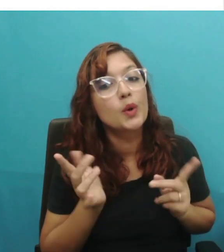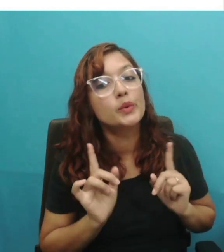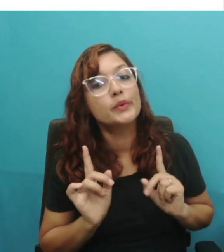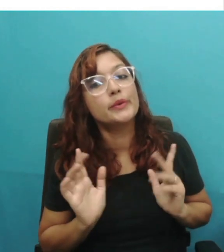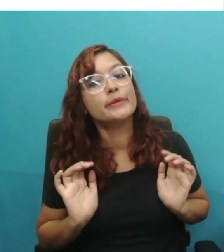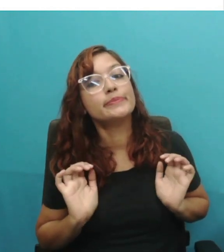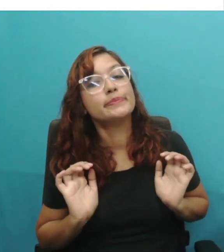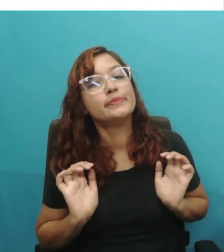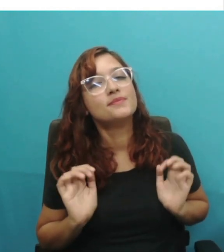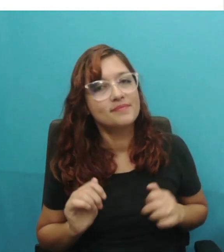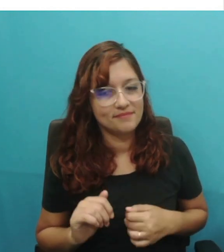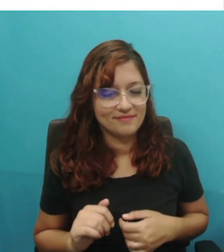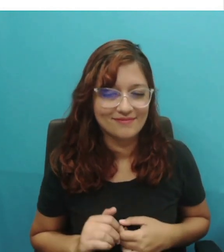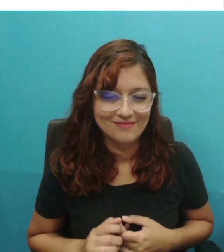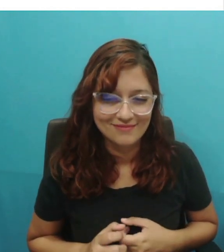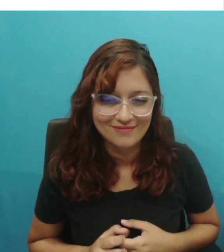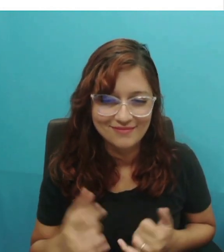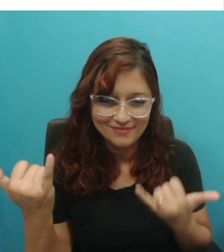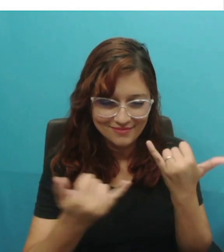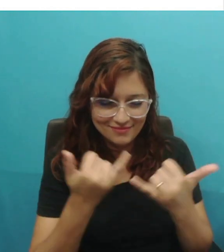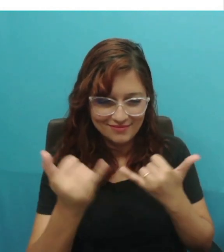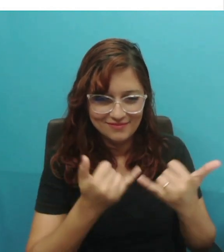Ou tá com preguiça, qual dos dois?